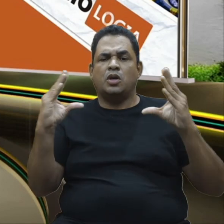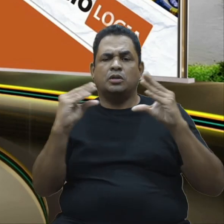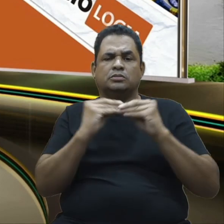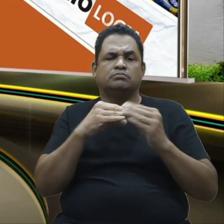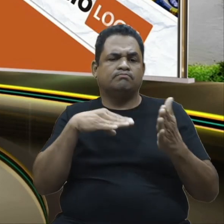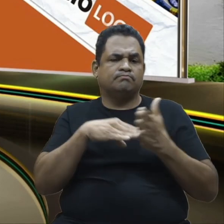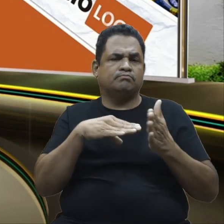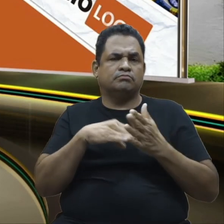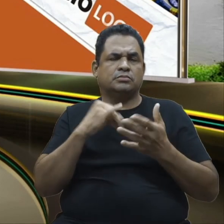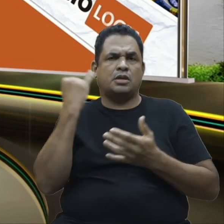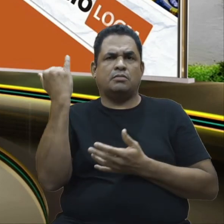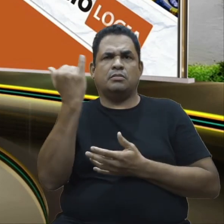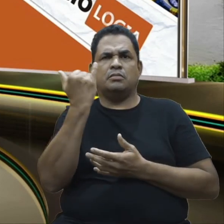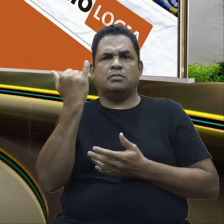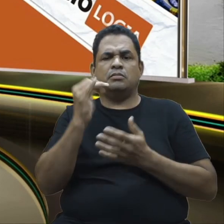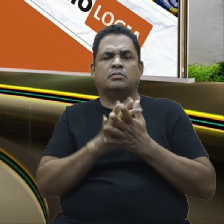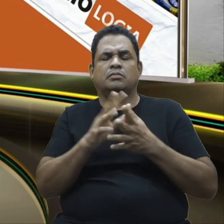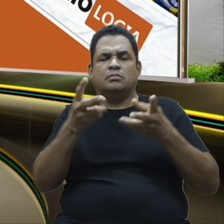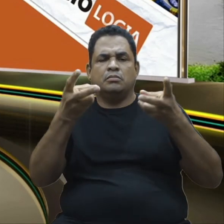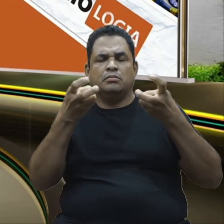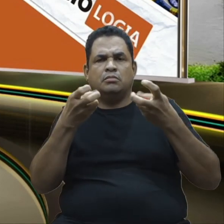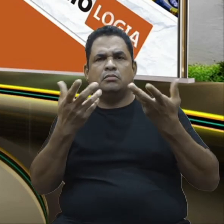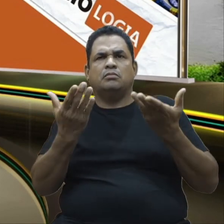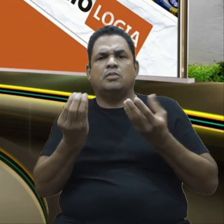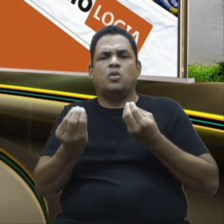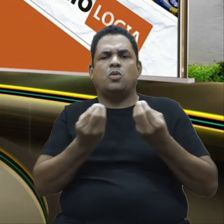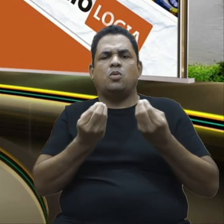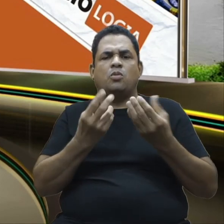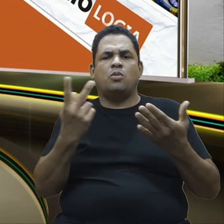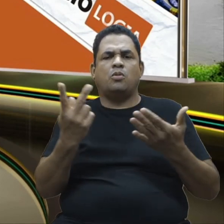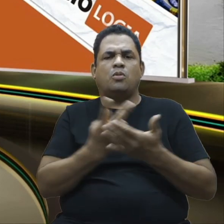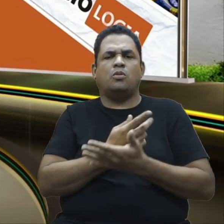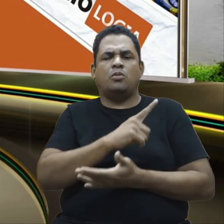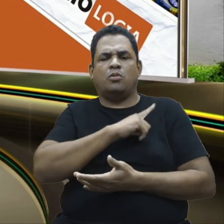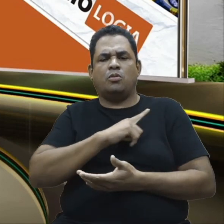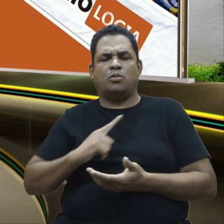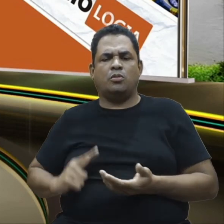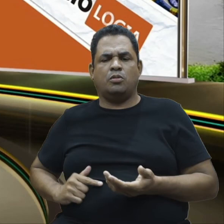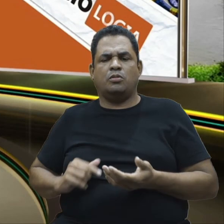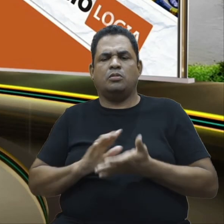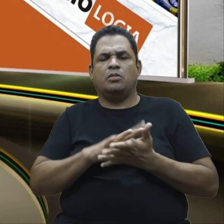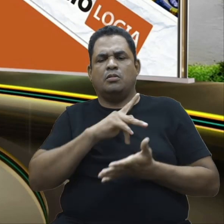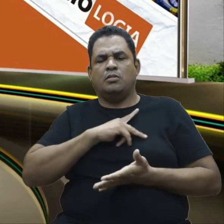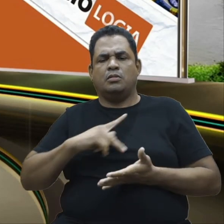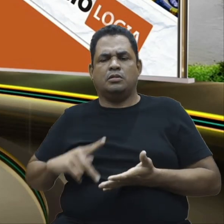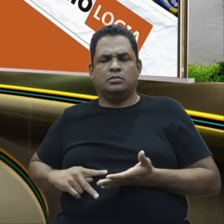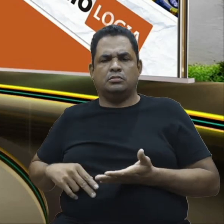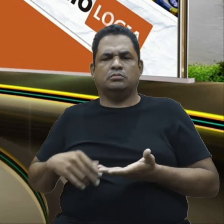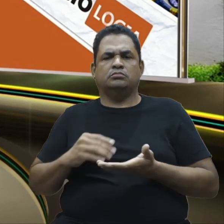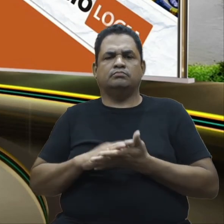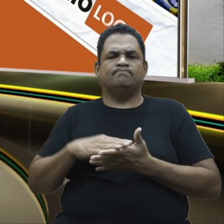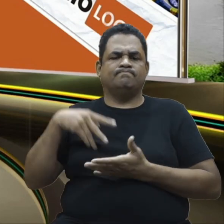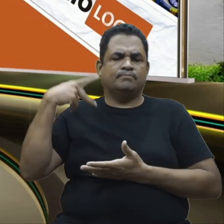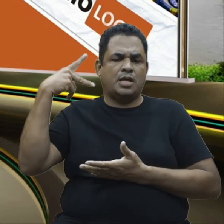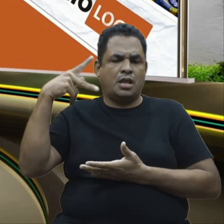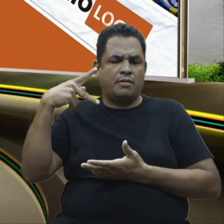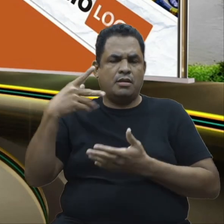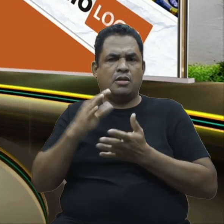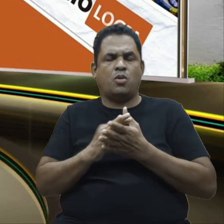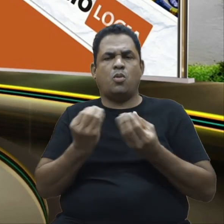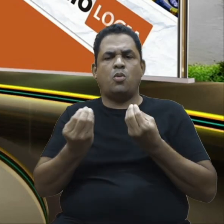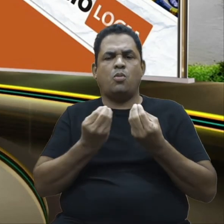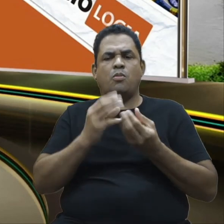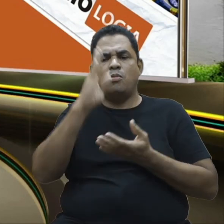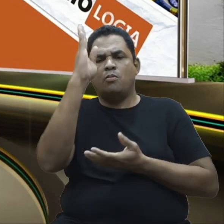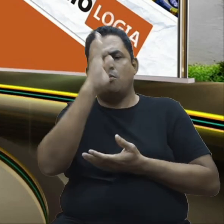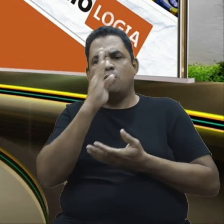que é importante vocês perceberem de como funciona um governo, um presidencialismo, um parlamentarismo, como que o Brasil se